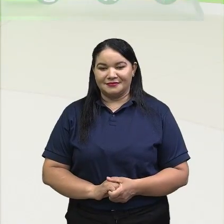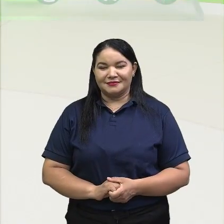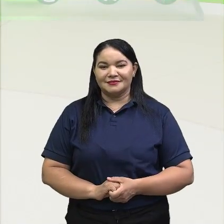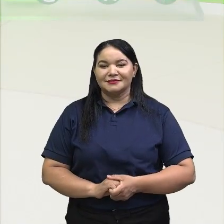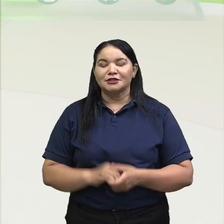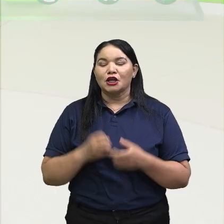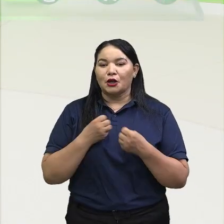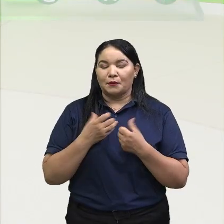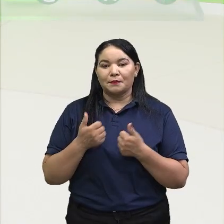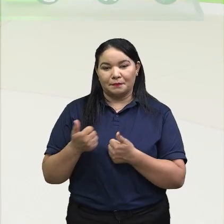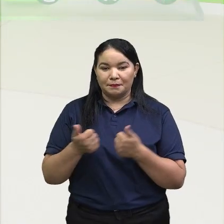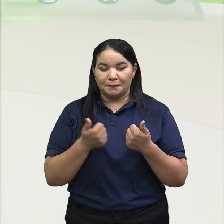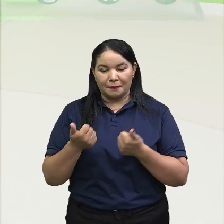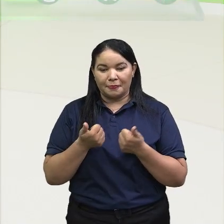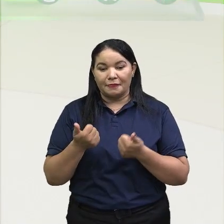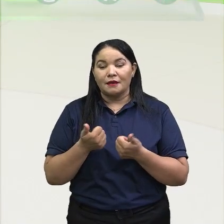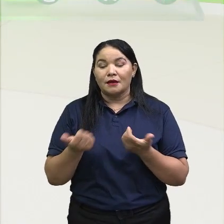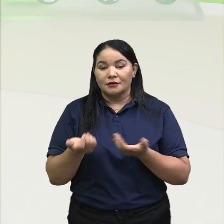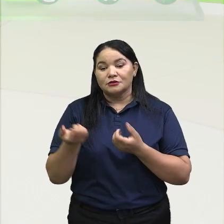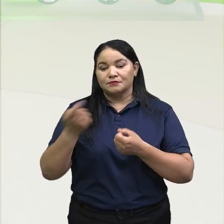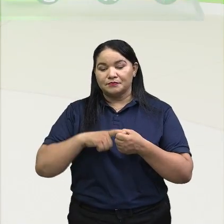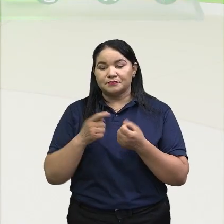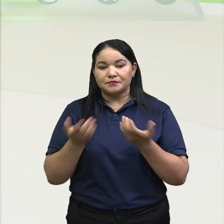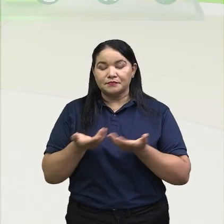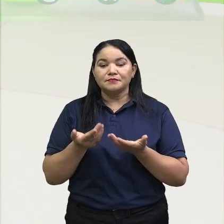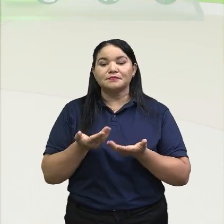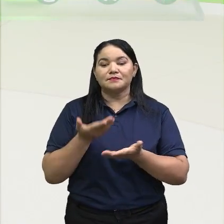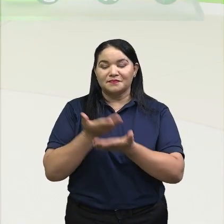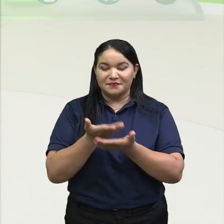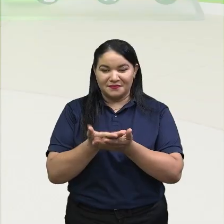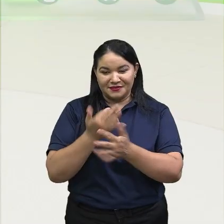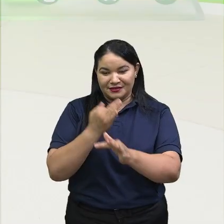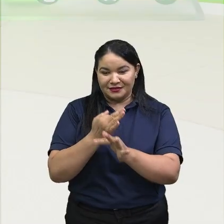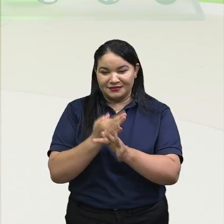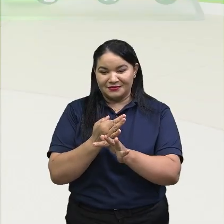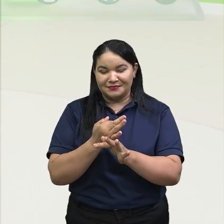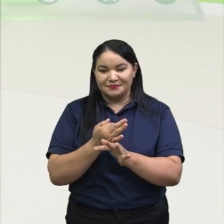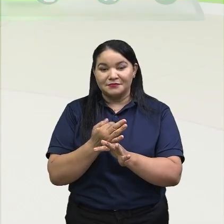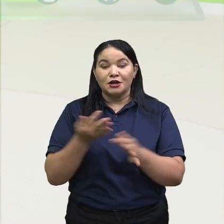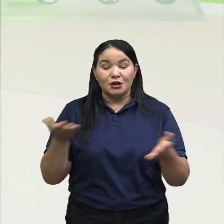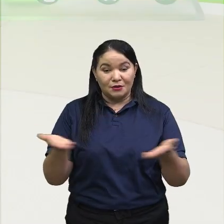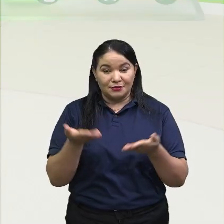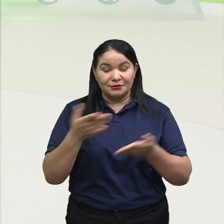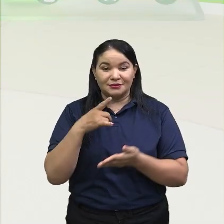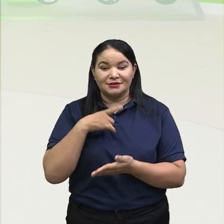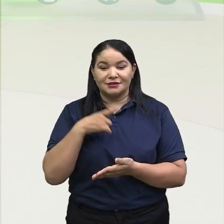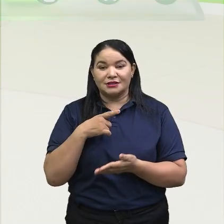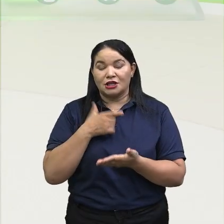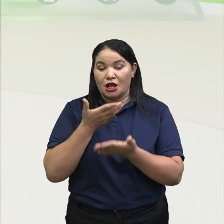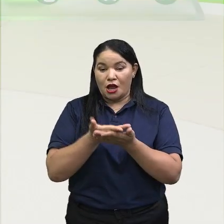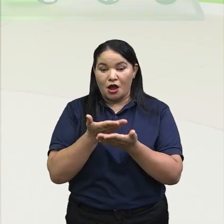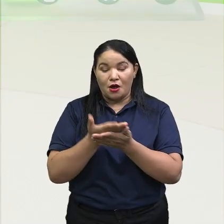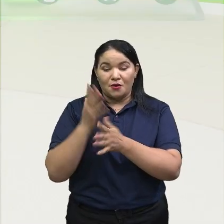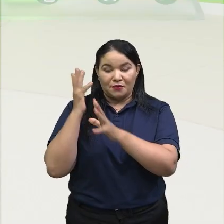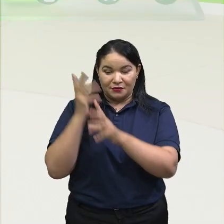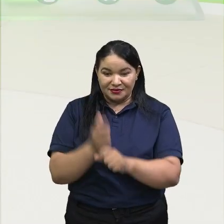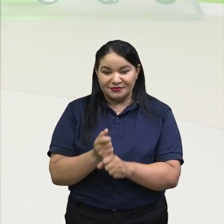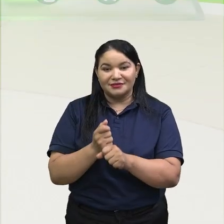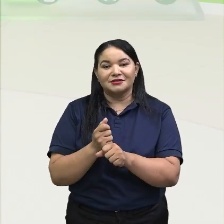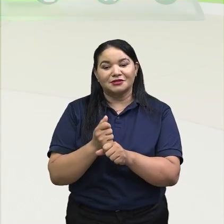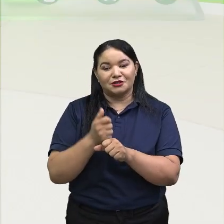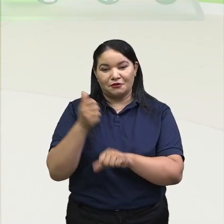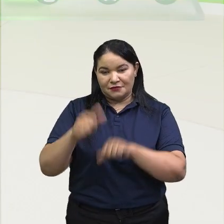Muito bem, queridos estudantes, estamos de volta para mais uma aula de física. E hoje nós teremos a nossa aula de revisão